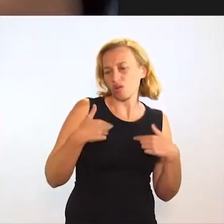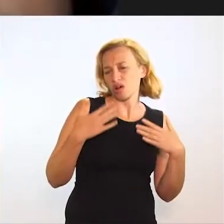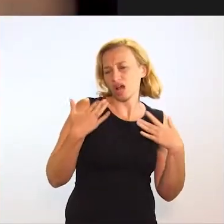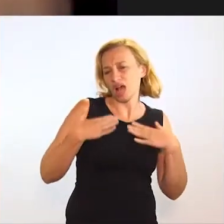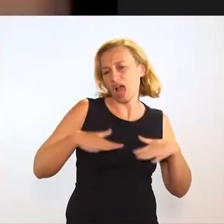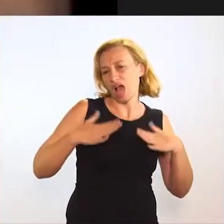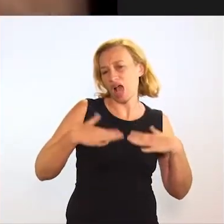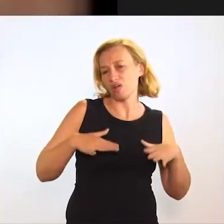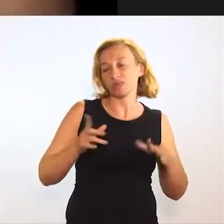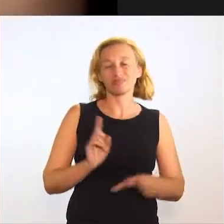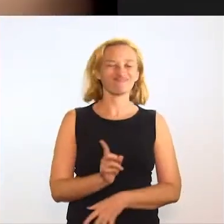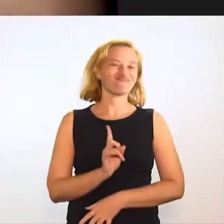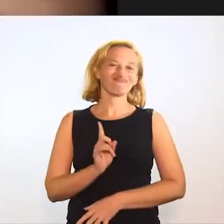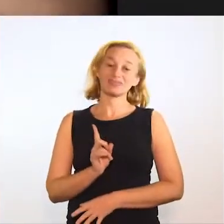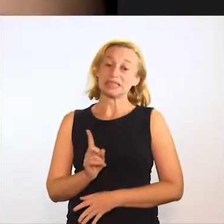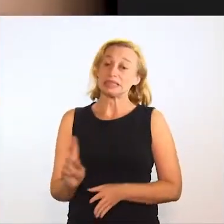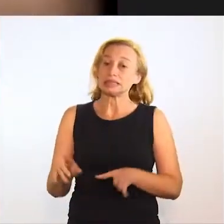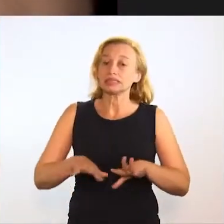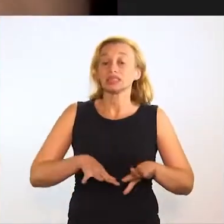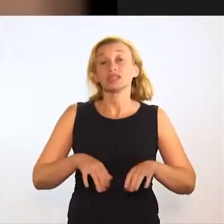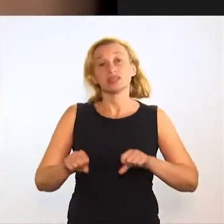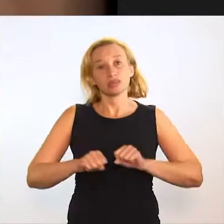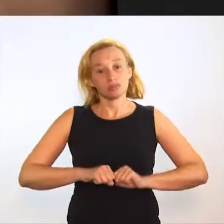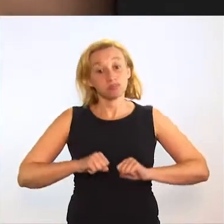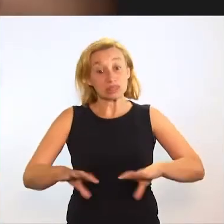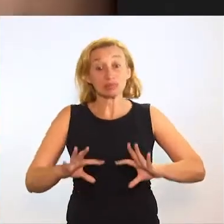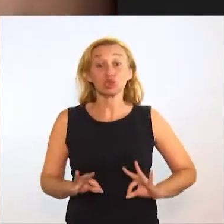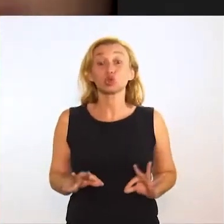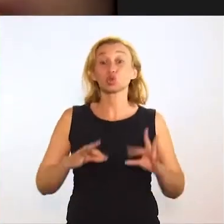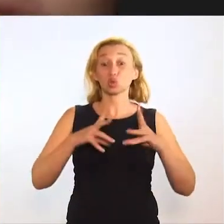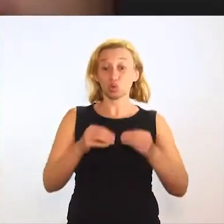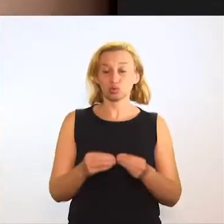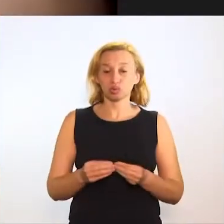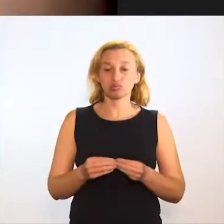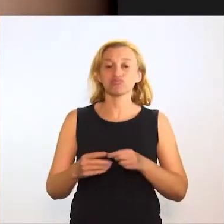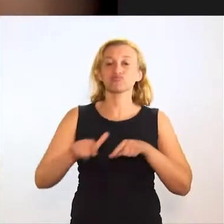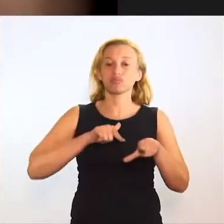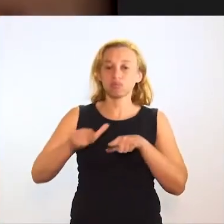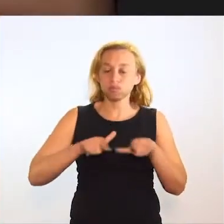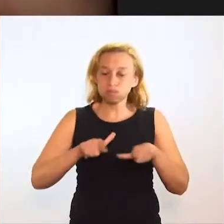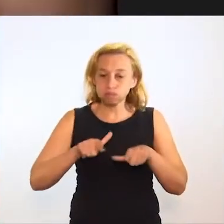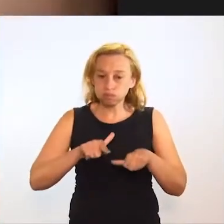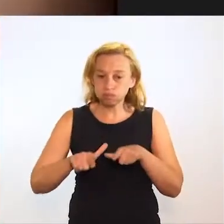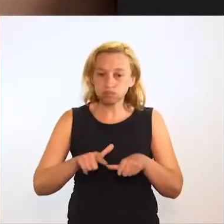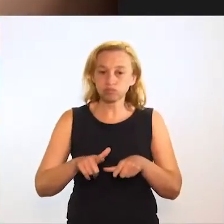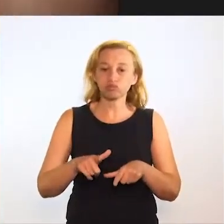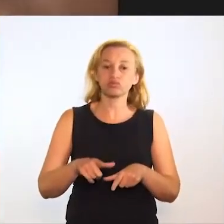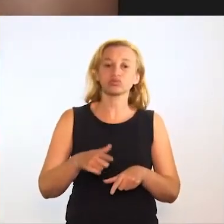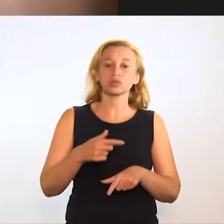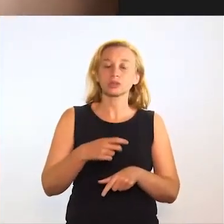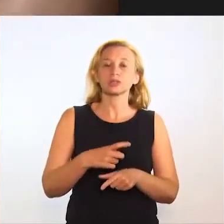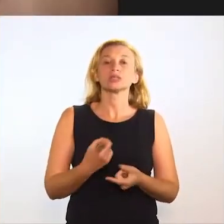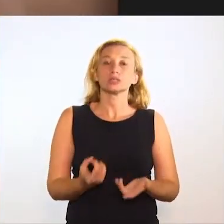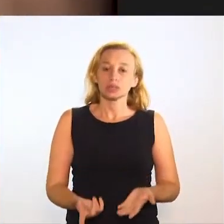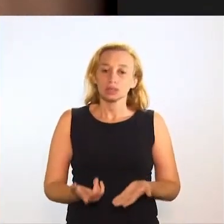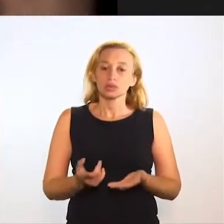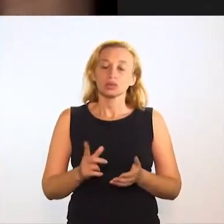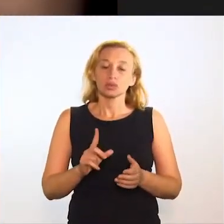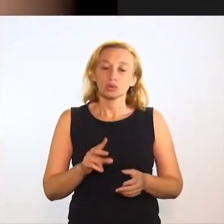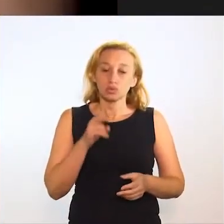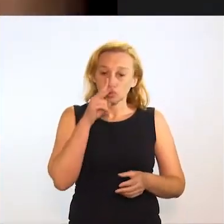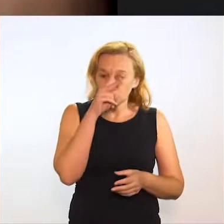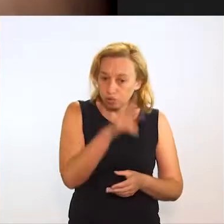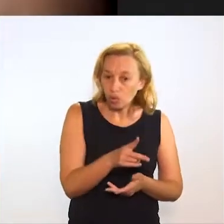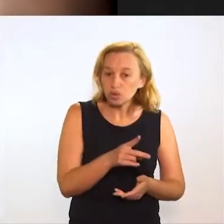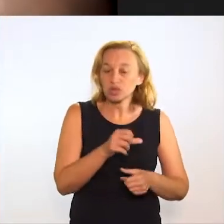ficar tranquila. Só que não. Nessa pandemia, todos nós trabalhamos com muita força, a